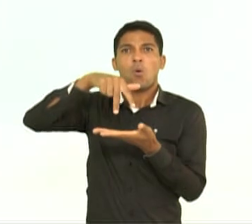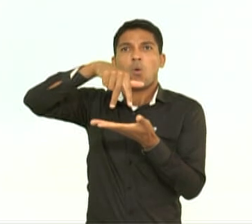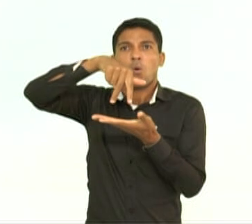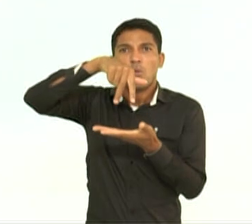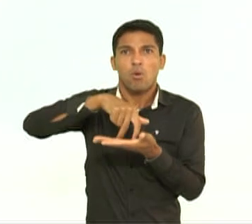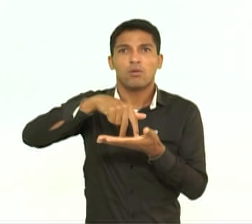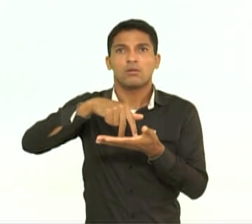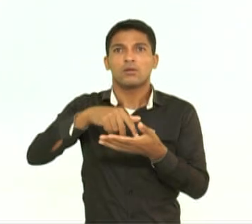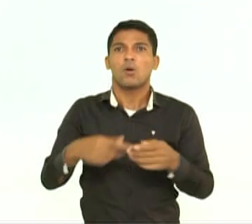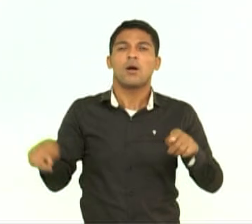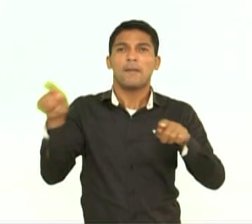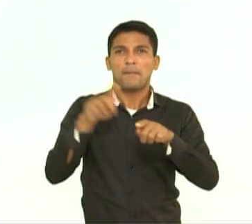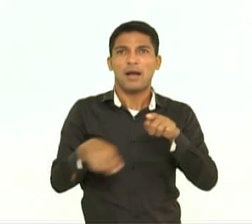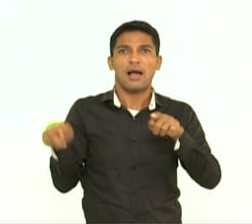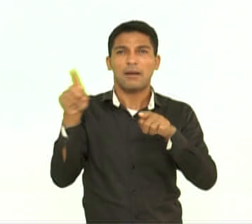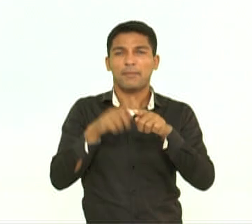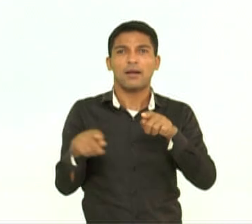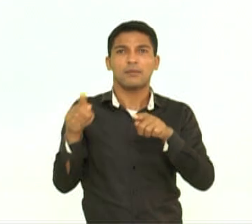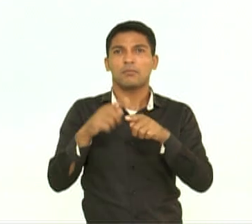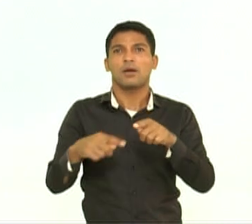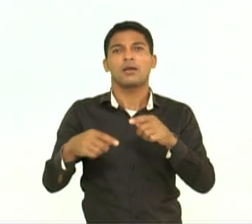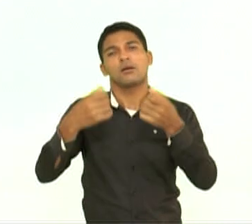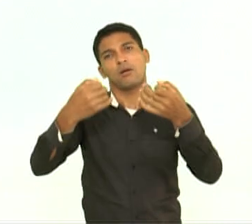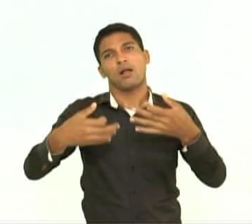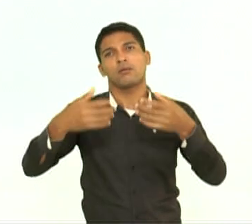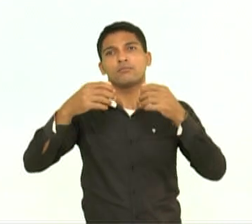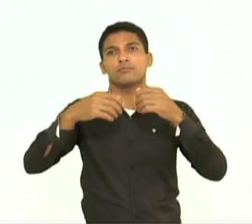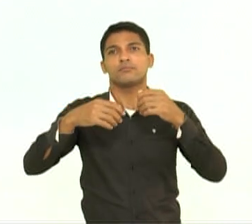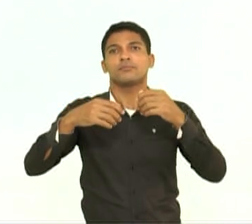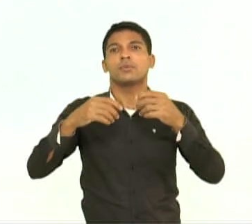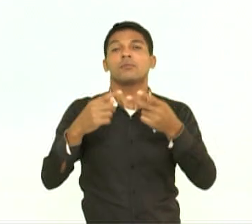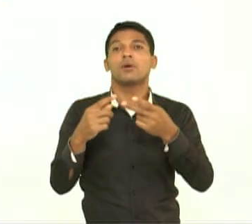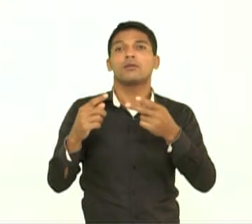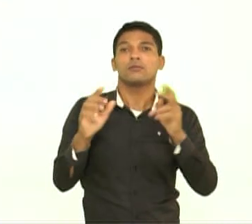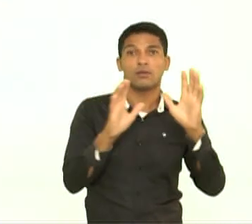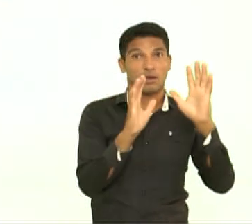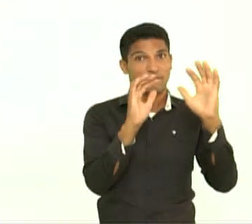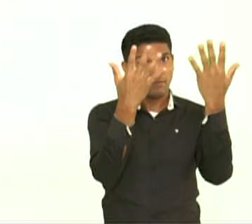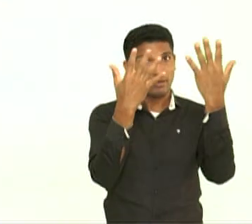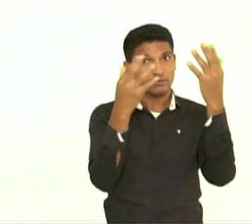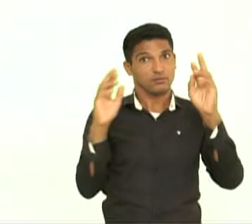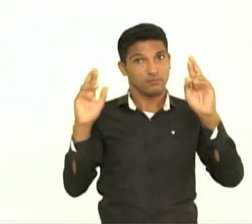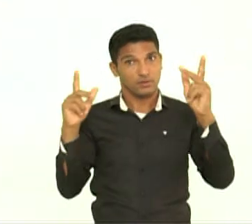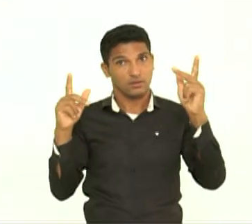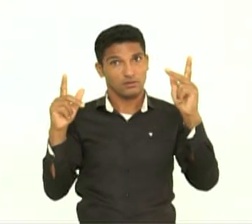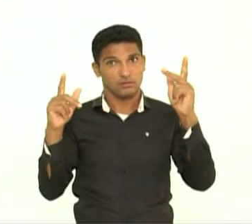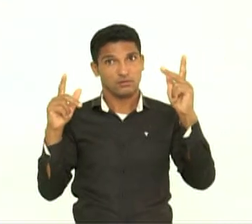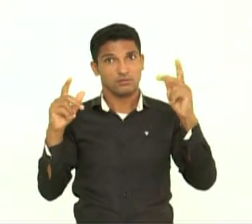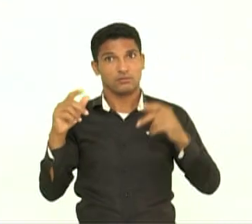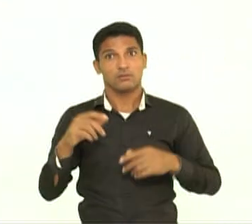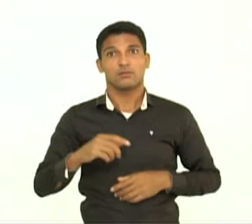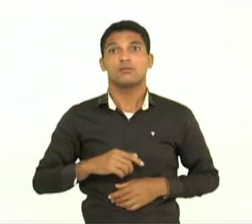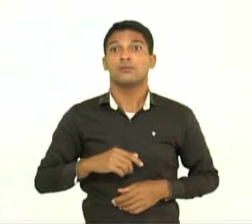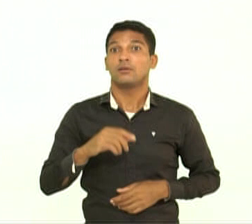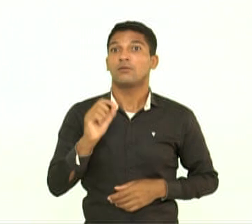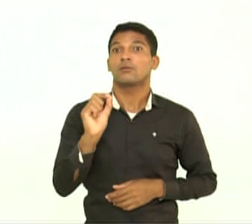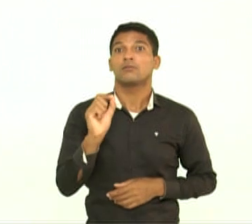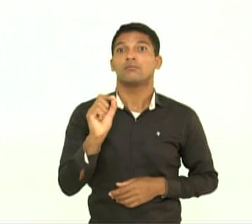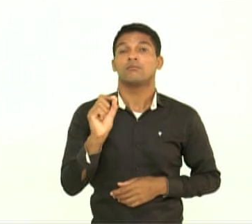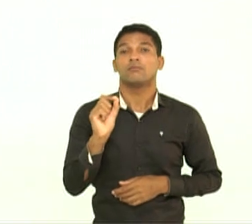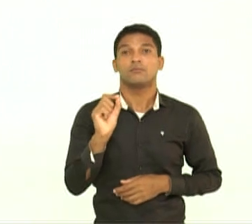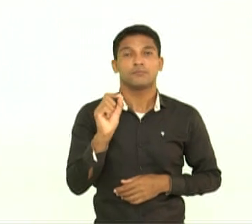mesma forma. A festa ela é mais espontânea, ela tem um pouco menos de sacralização, embora muitas